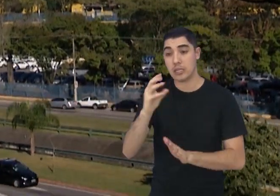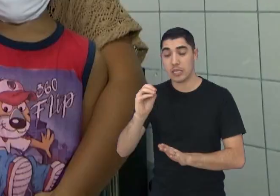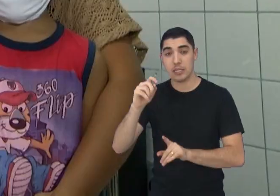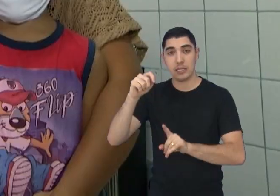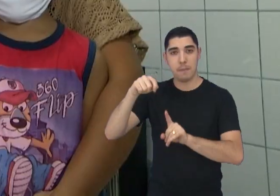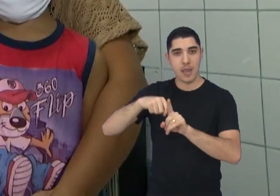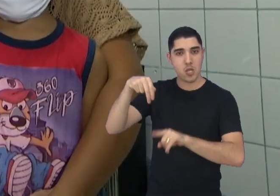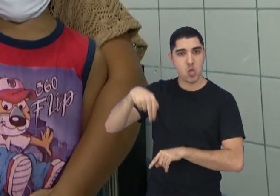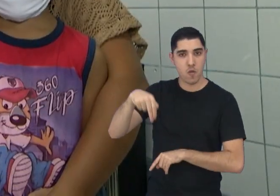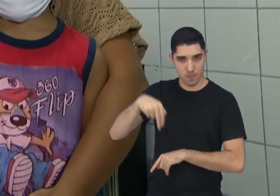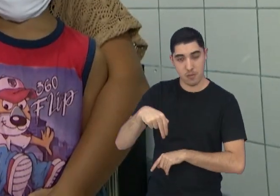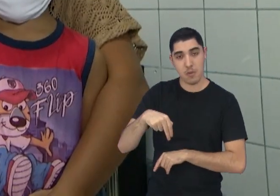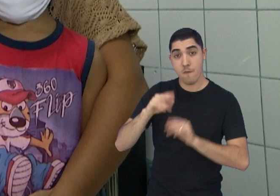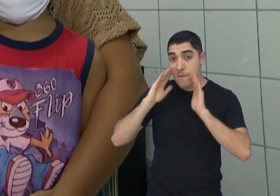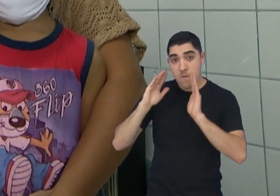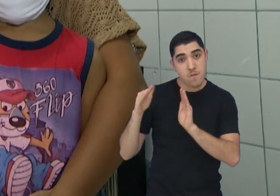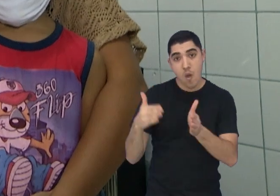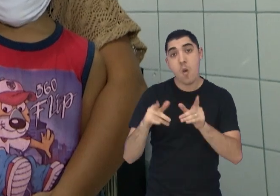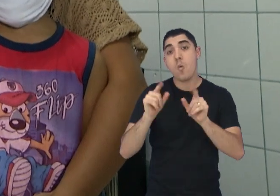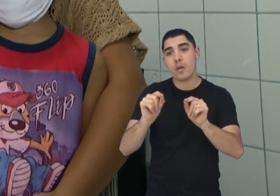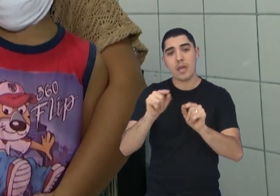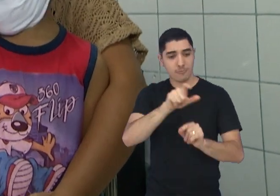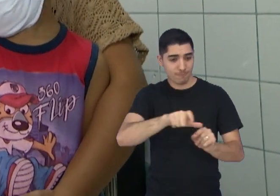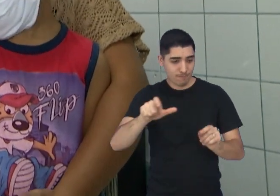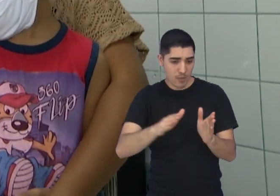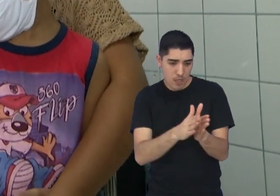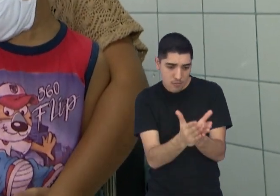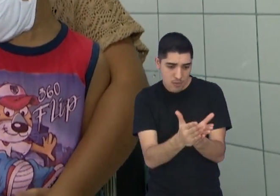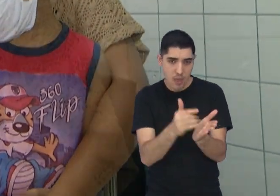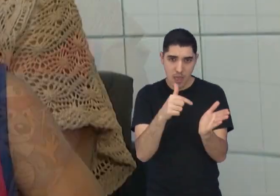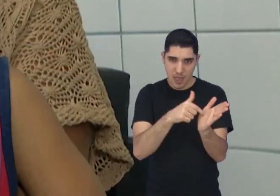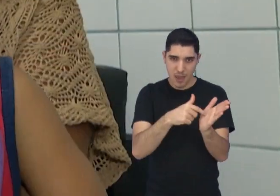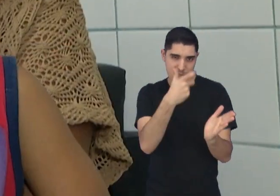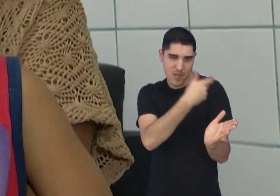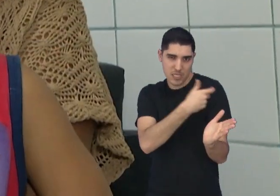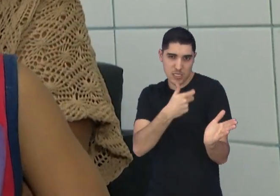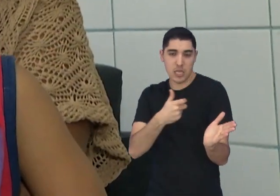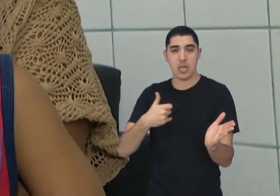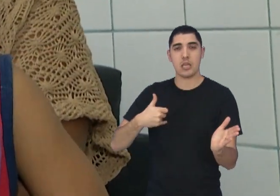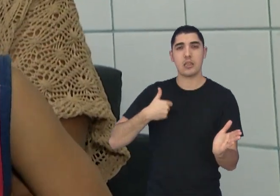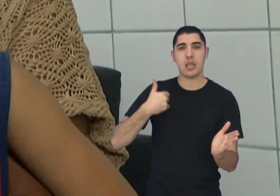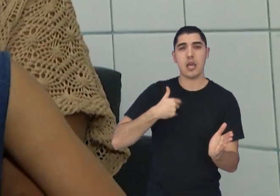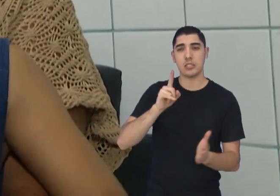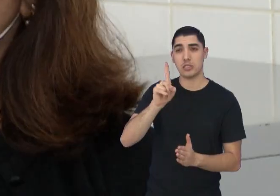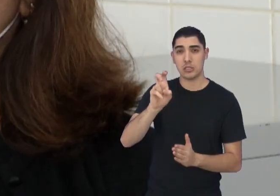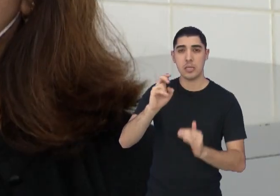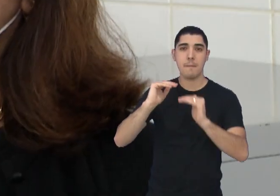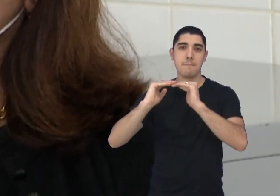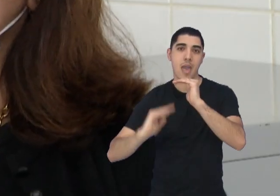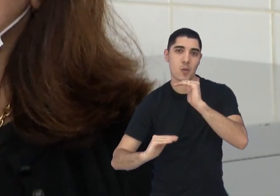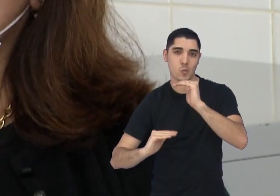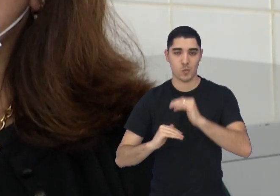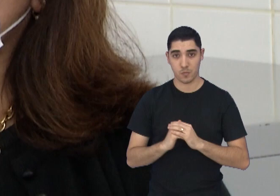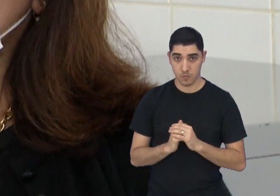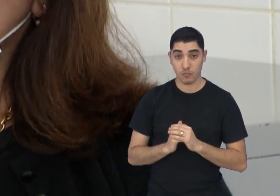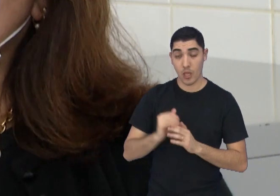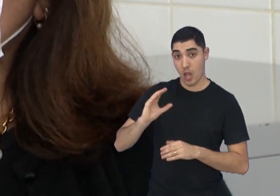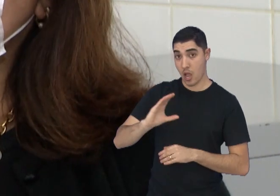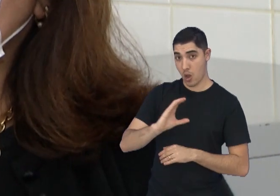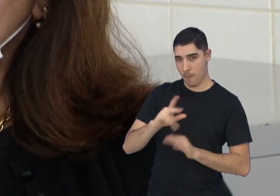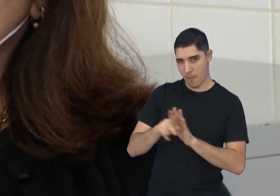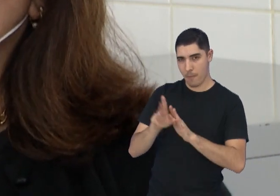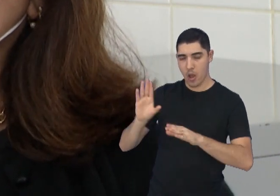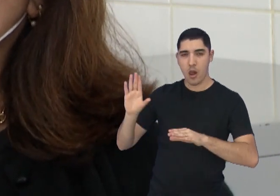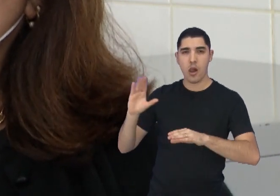novembro, focada em atualizar as carteirinhas de crianças e adolescentes menores de 15 anos. A coordenadora do Programa